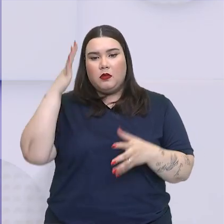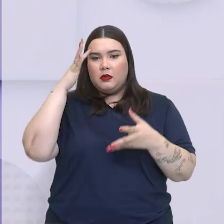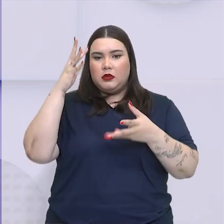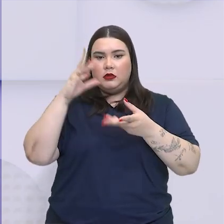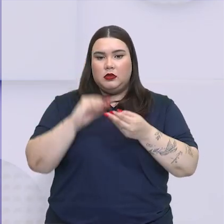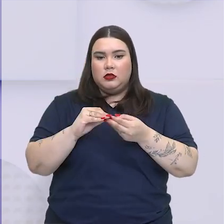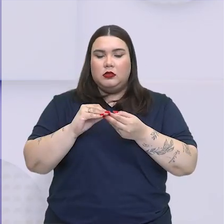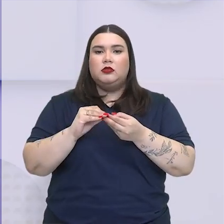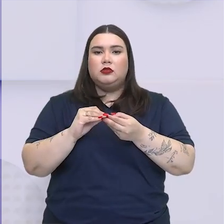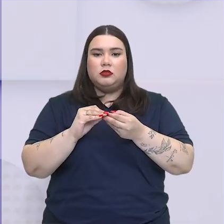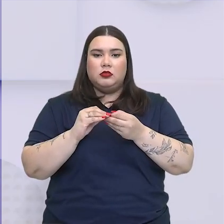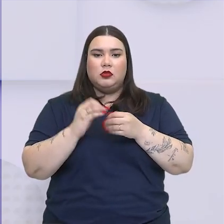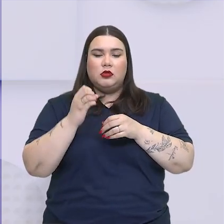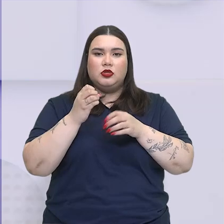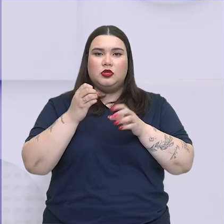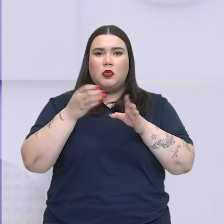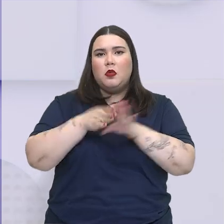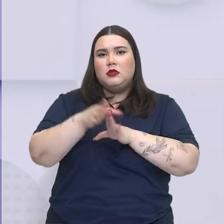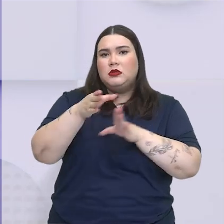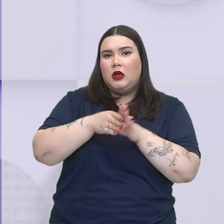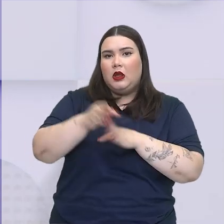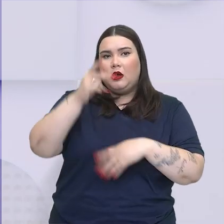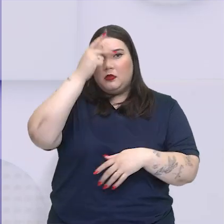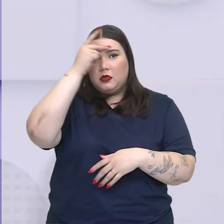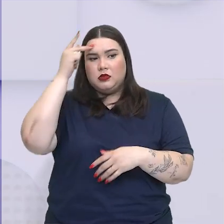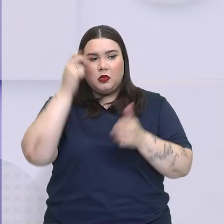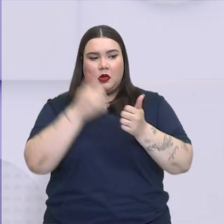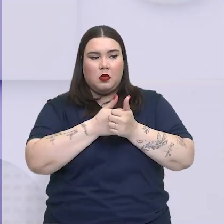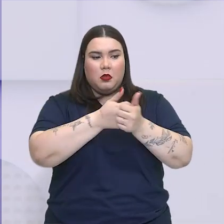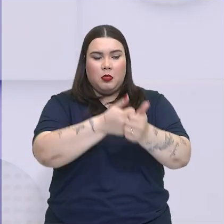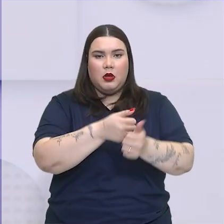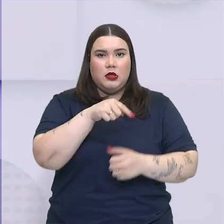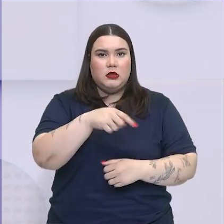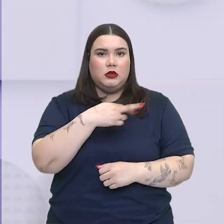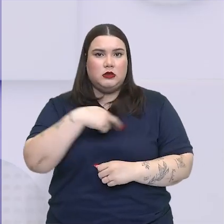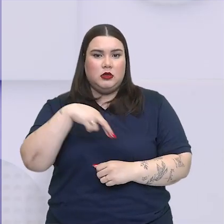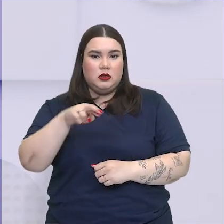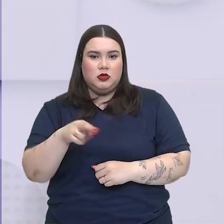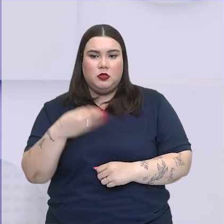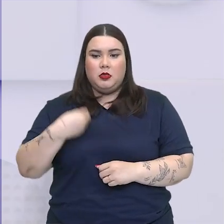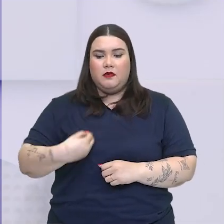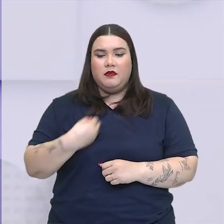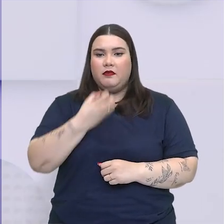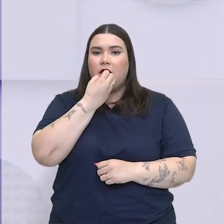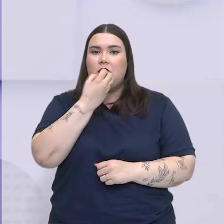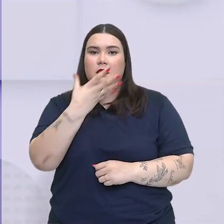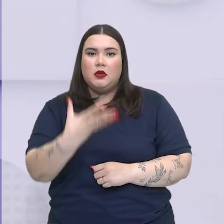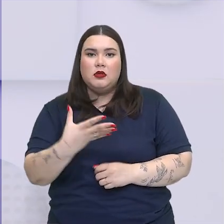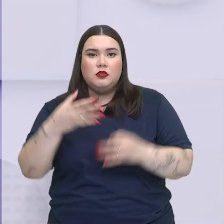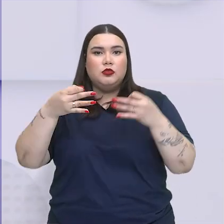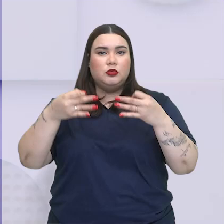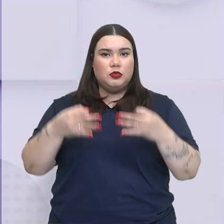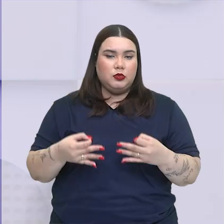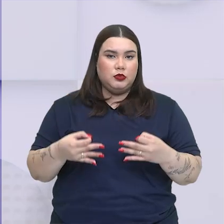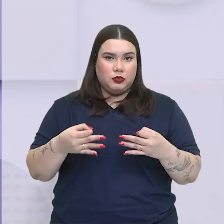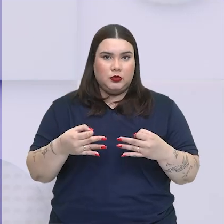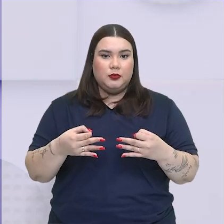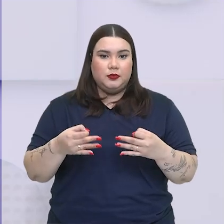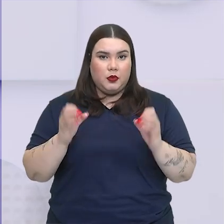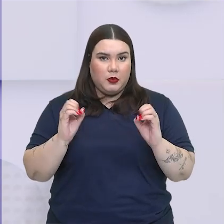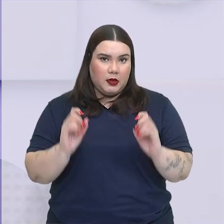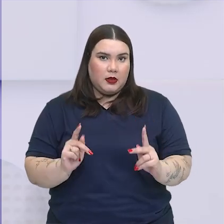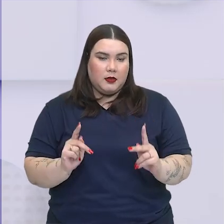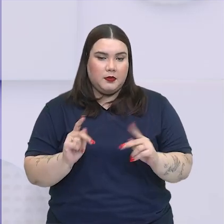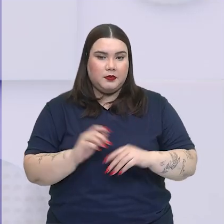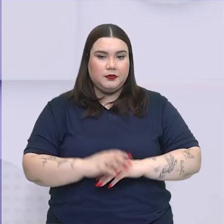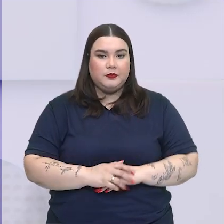dimensão de orientar o seu fiel para viver bem e de maneira justa essa vida.